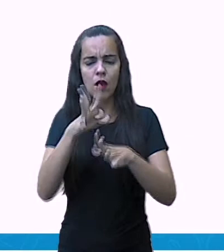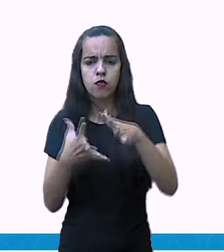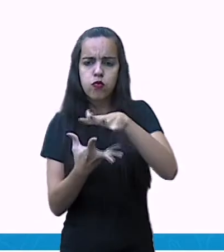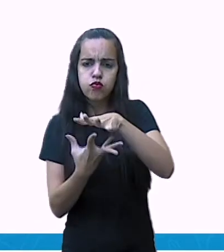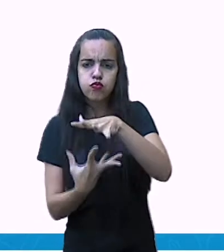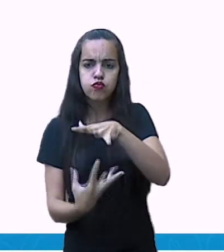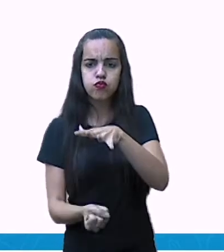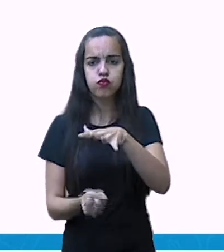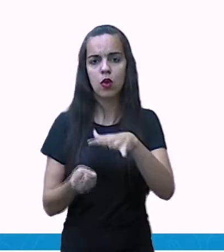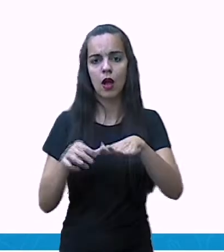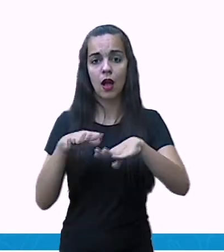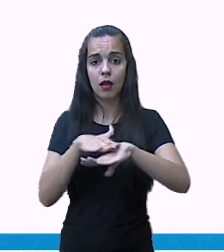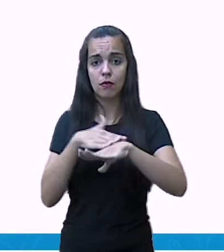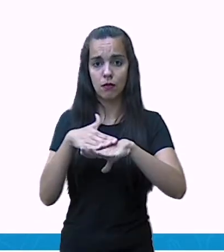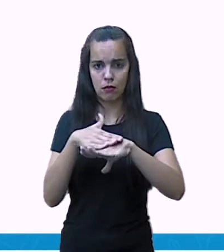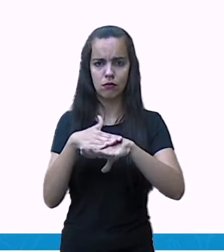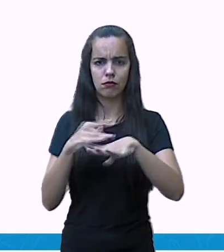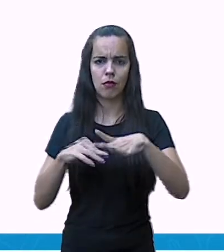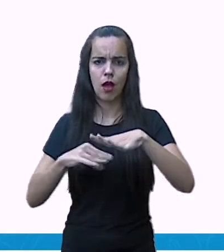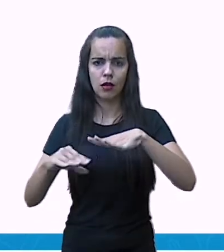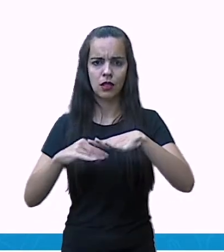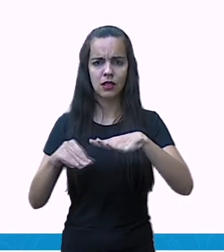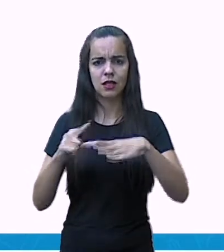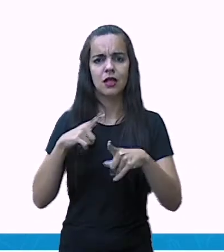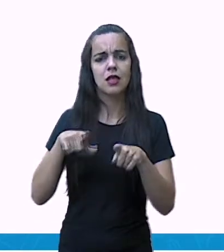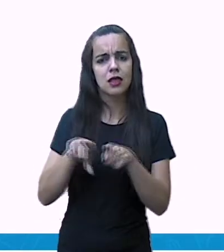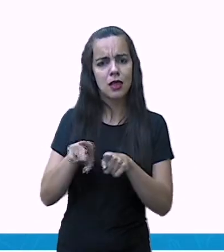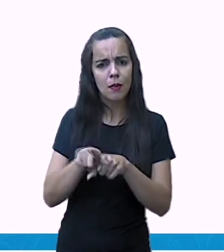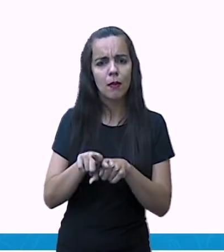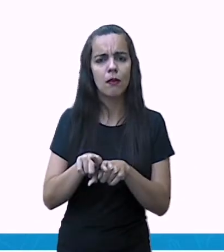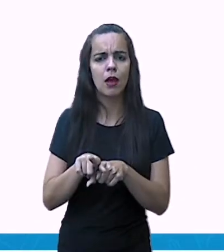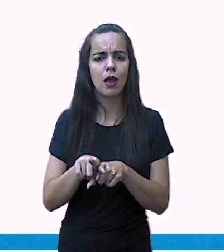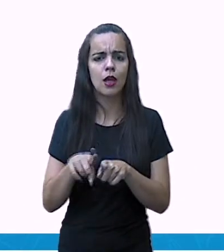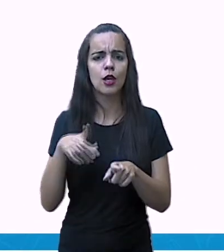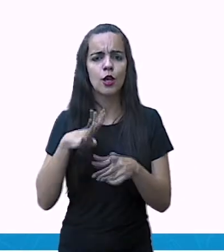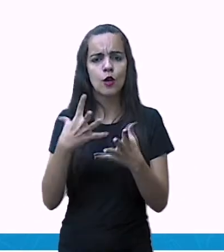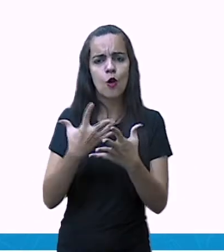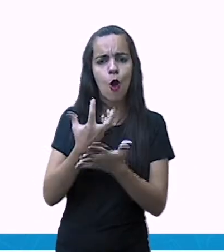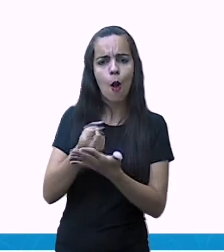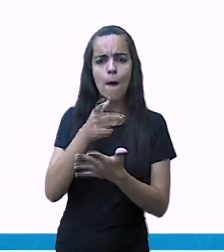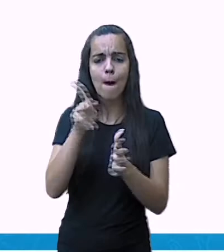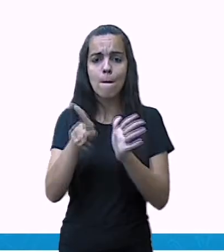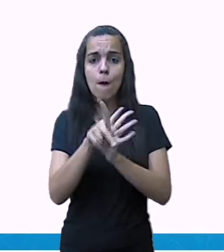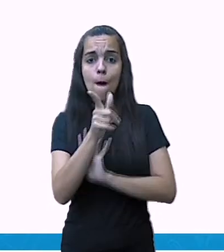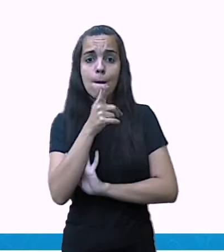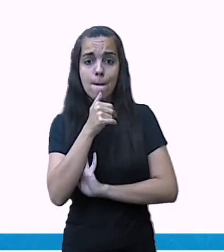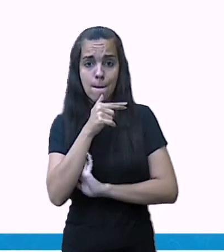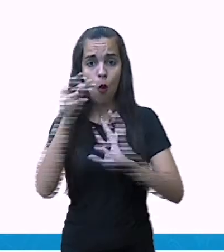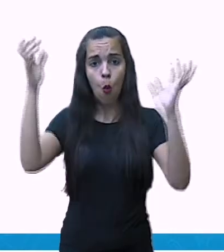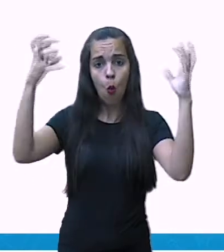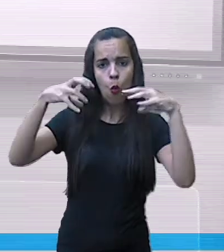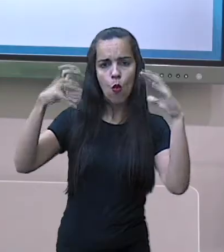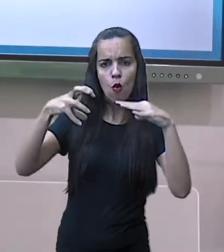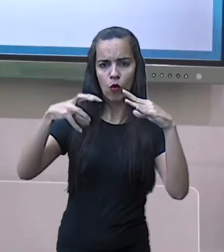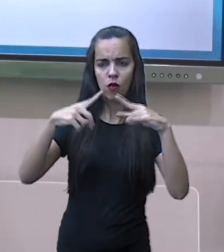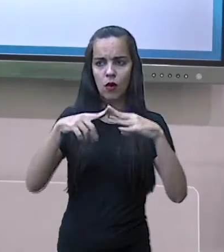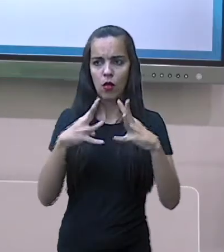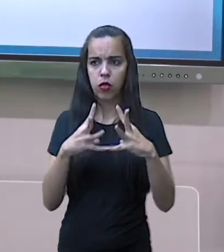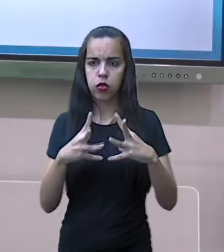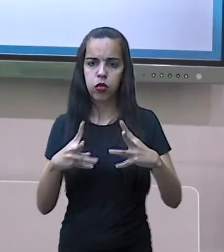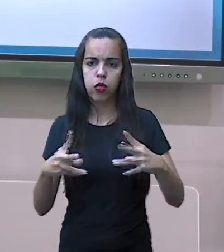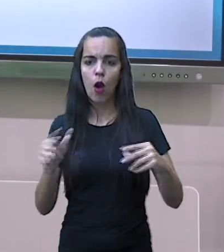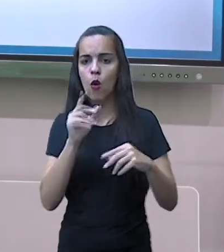do escoamento superficial de águas da chuva ou do derretimento de geleiras.